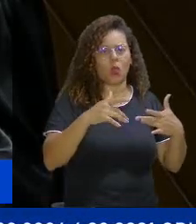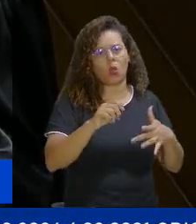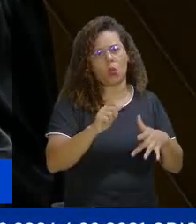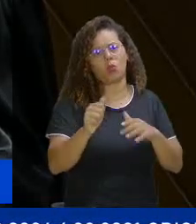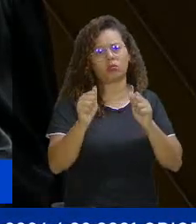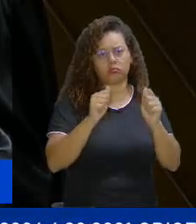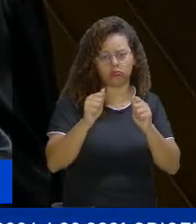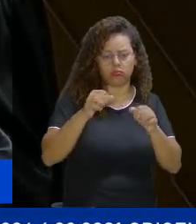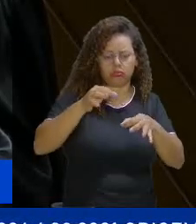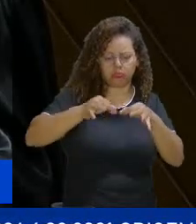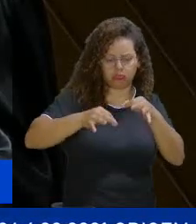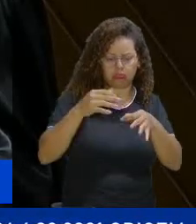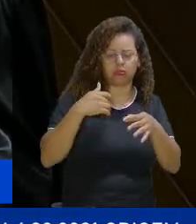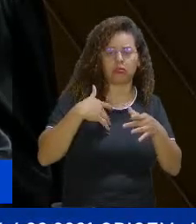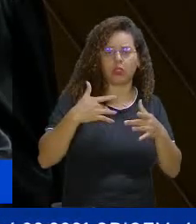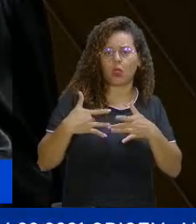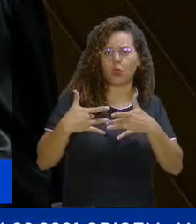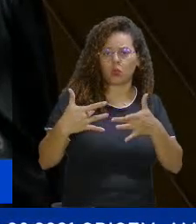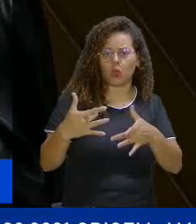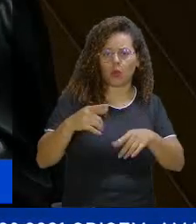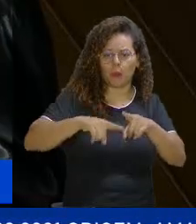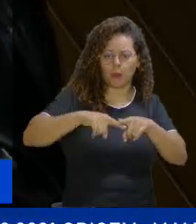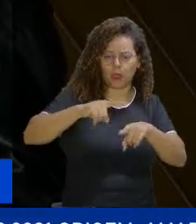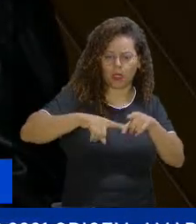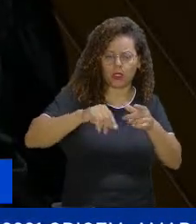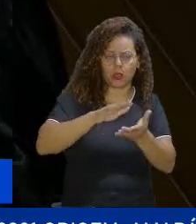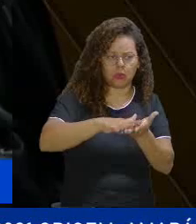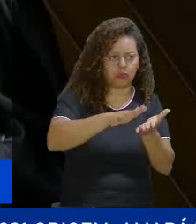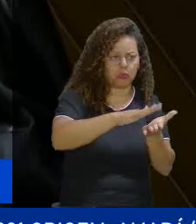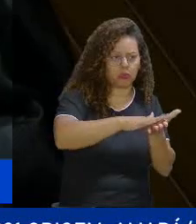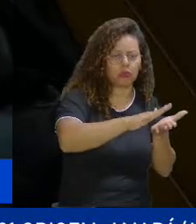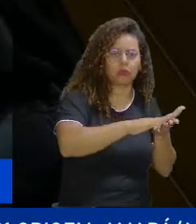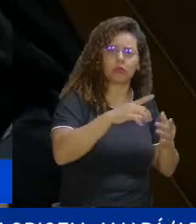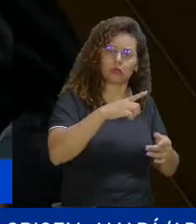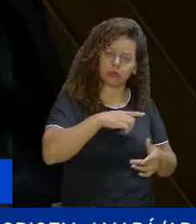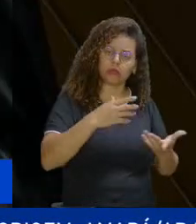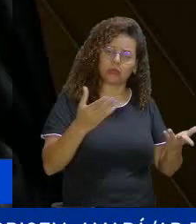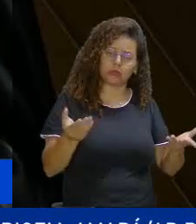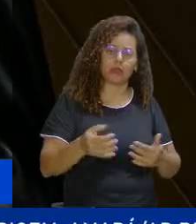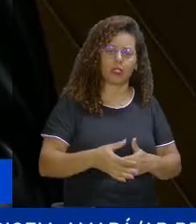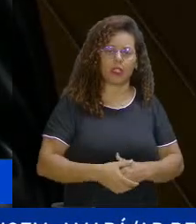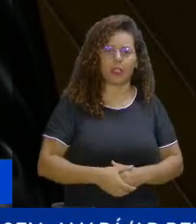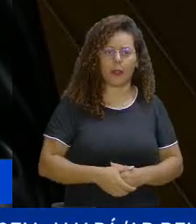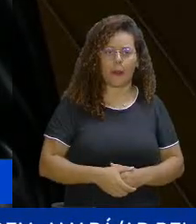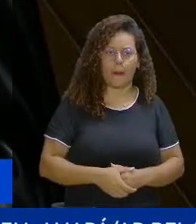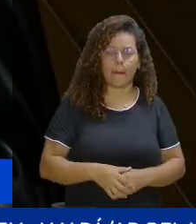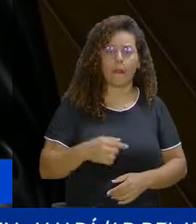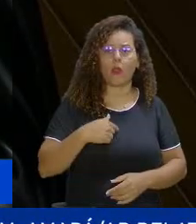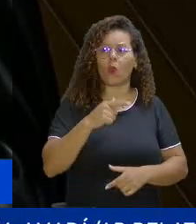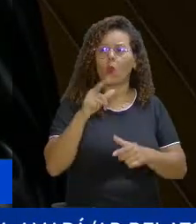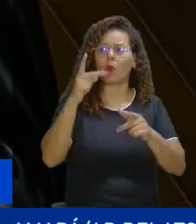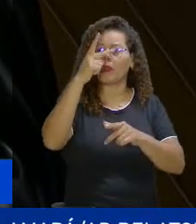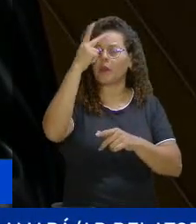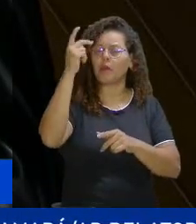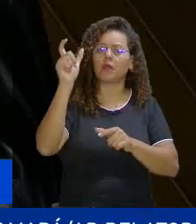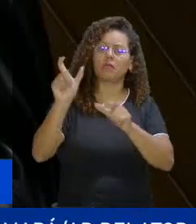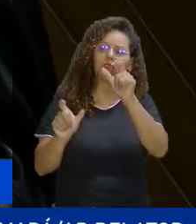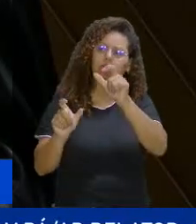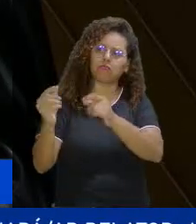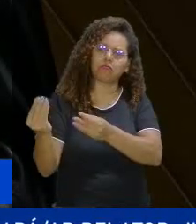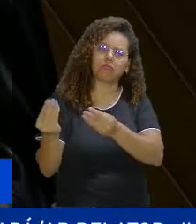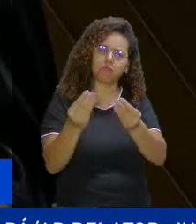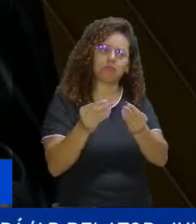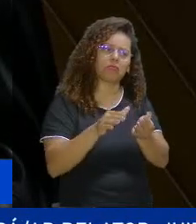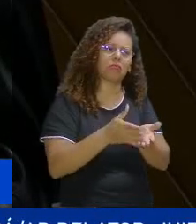jurídico-contábil e a doação de material gráfico, santinhos, adesivos, cartazes, feita por pessoa física, candidatos ou